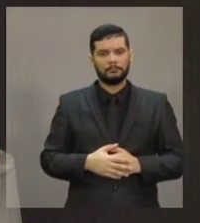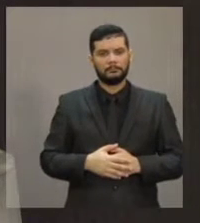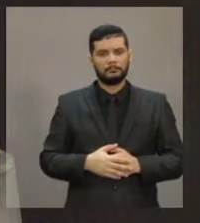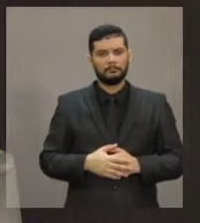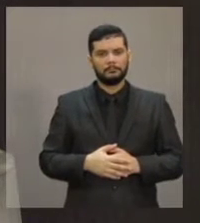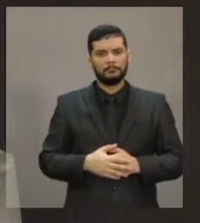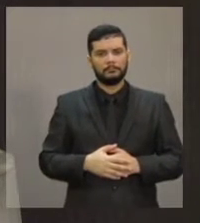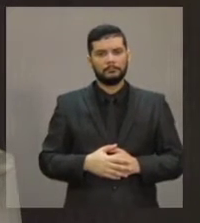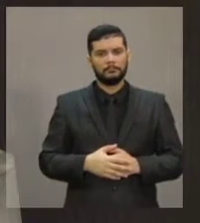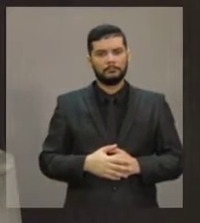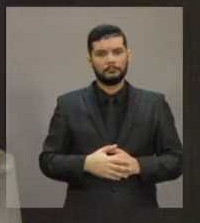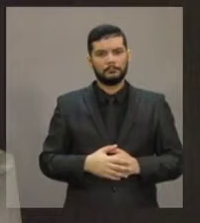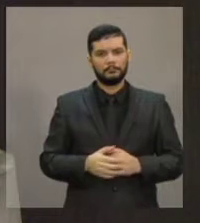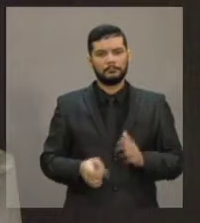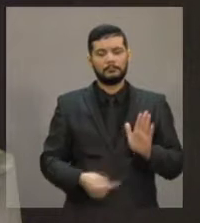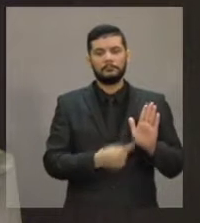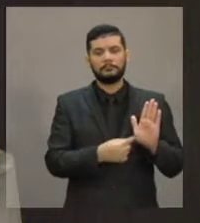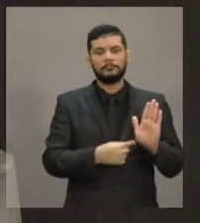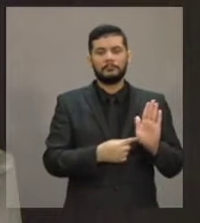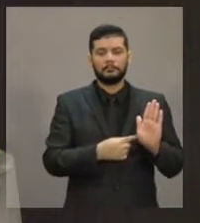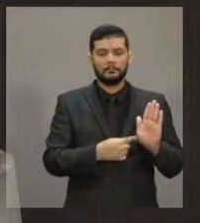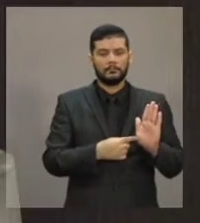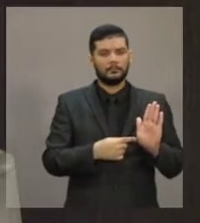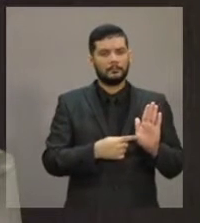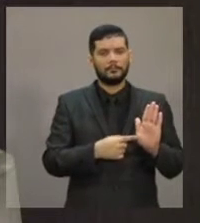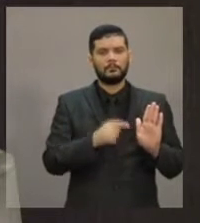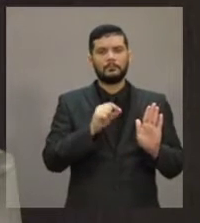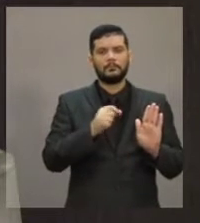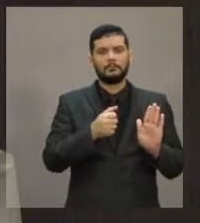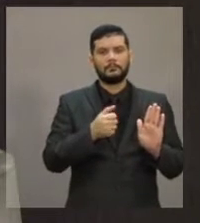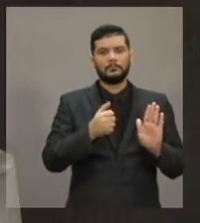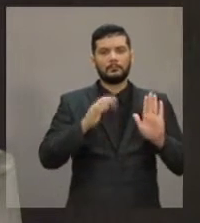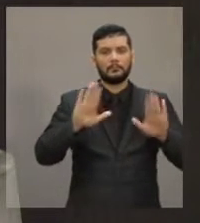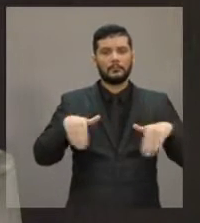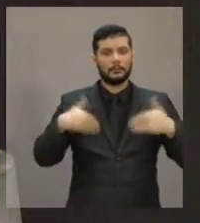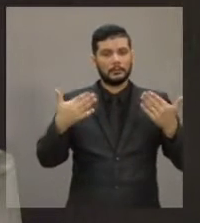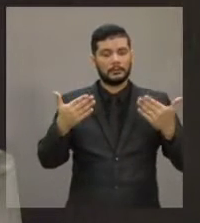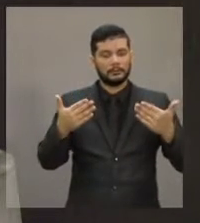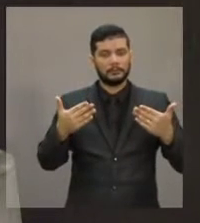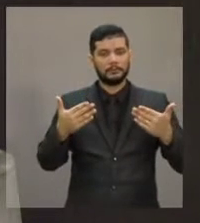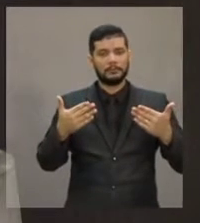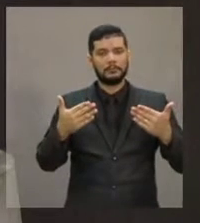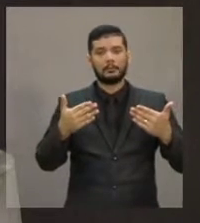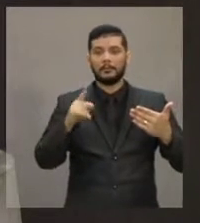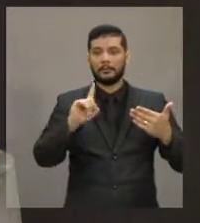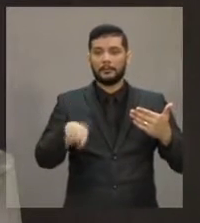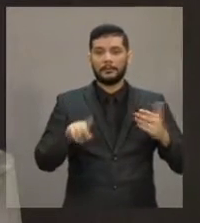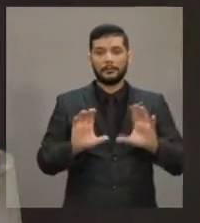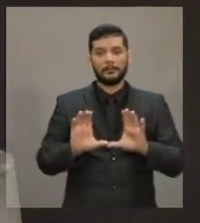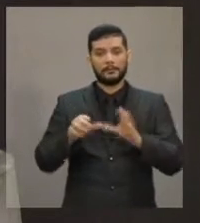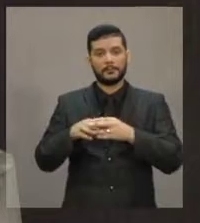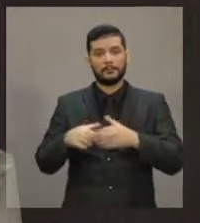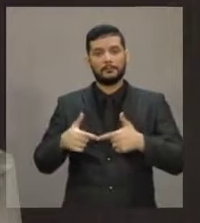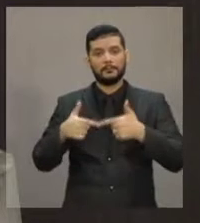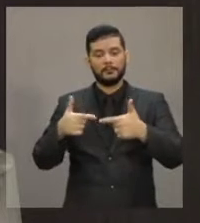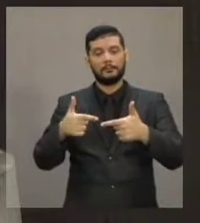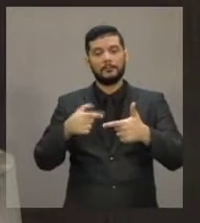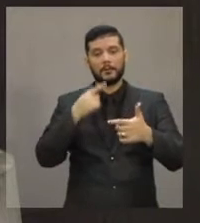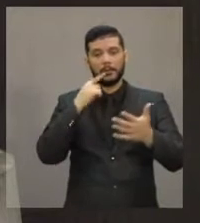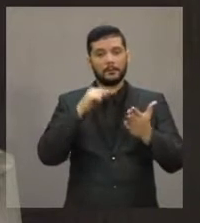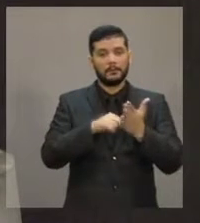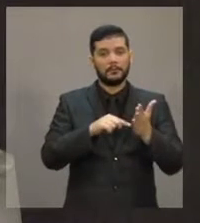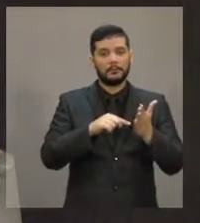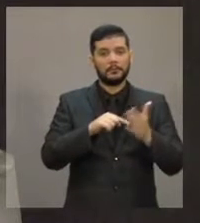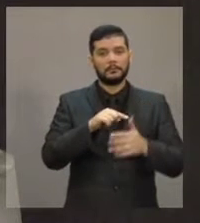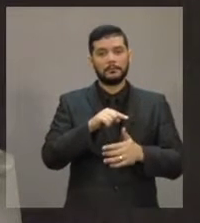que ele atualiza as comissões de notificação de maus-tratos e violência contra a